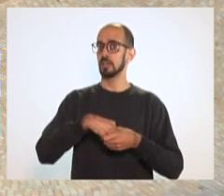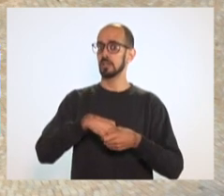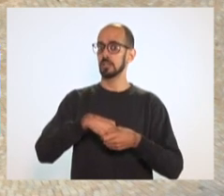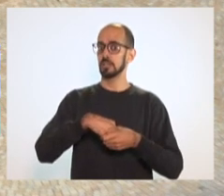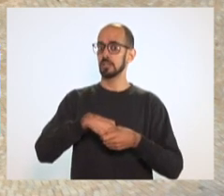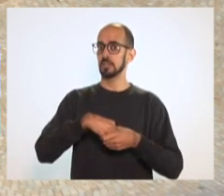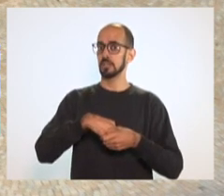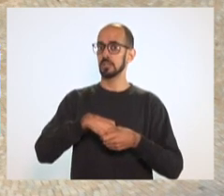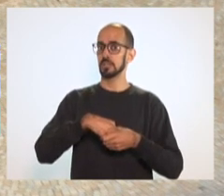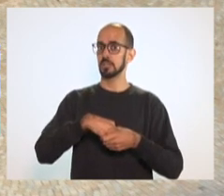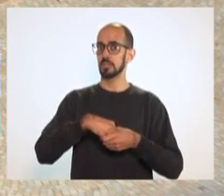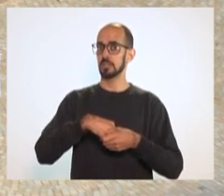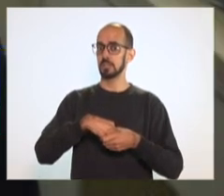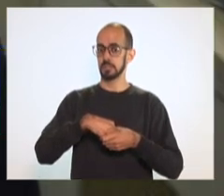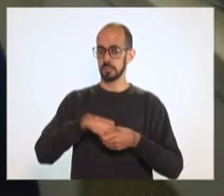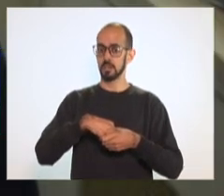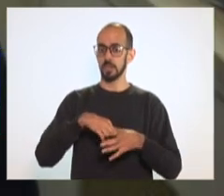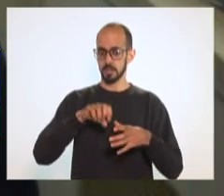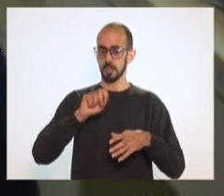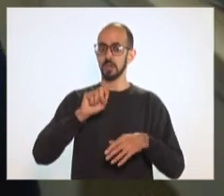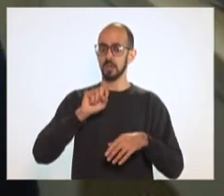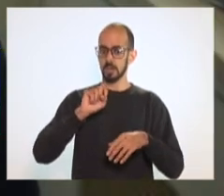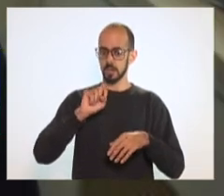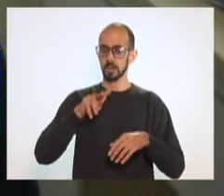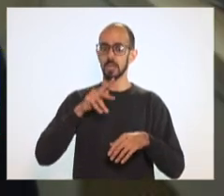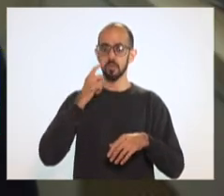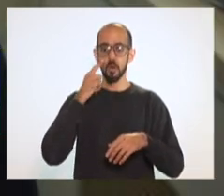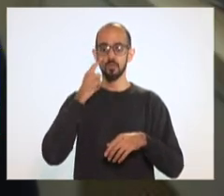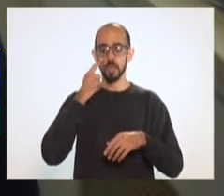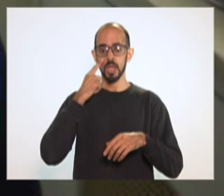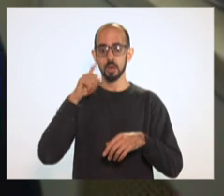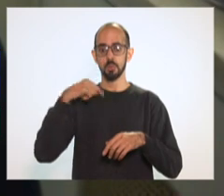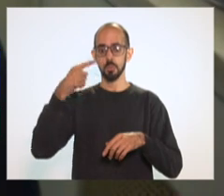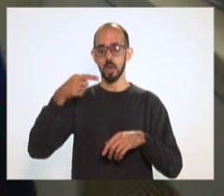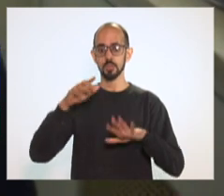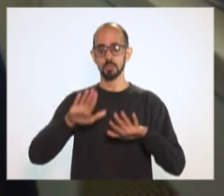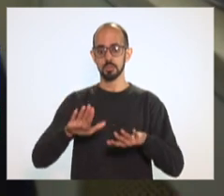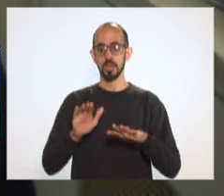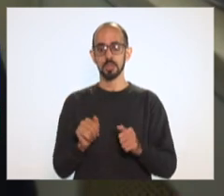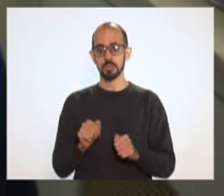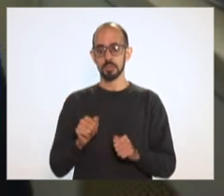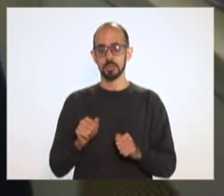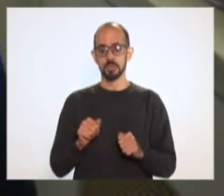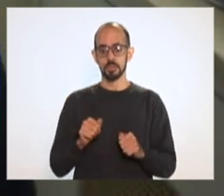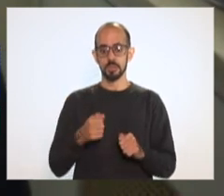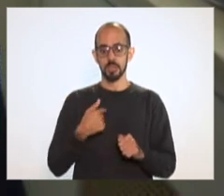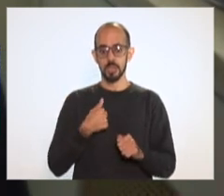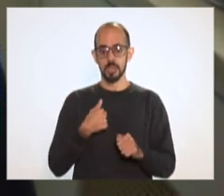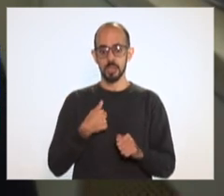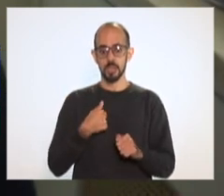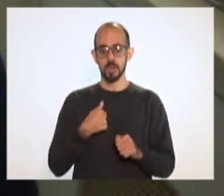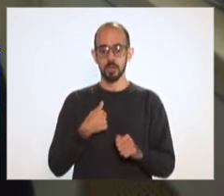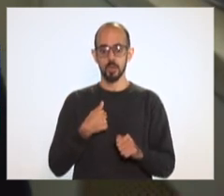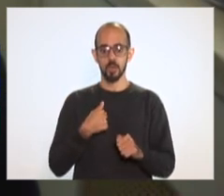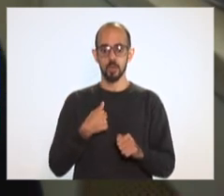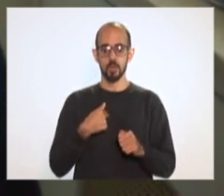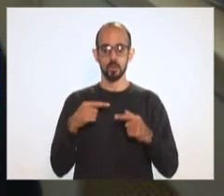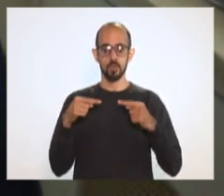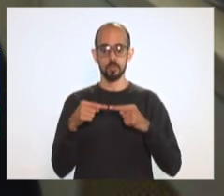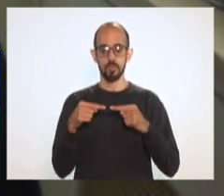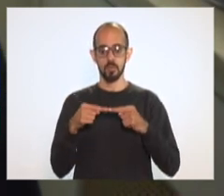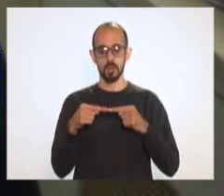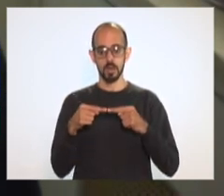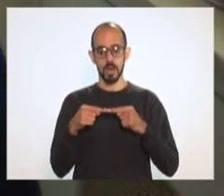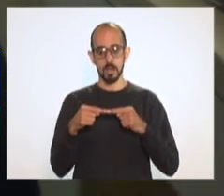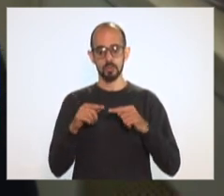Eu verifico no próximo, mas eu acredito, V. Exª, estou dando parecer no mérito favorável